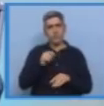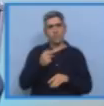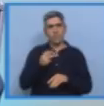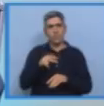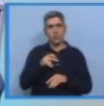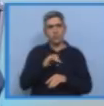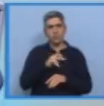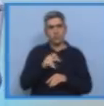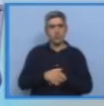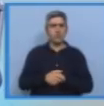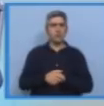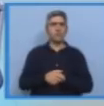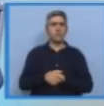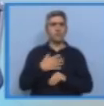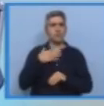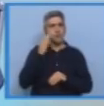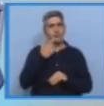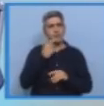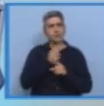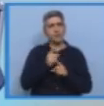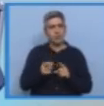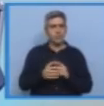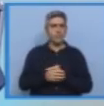eutanásia. Tentei perceber porquê.